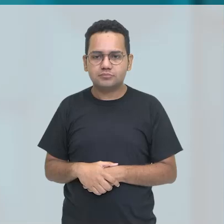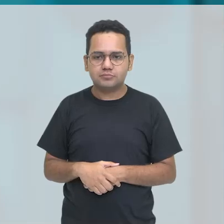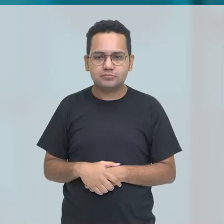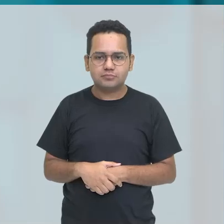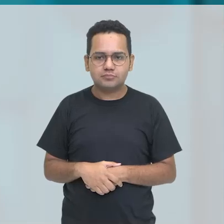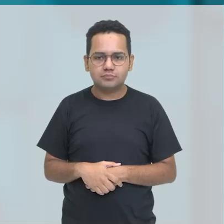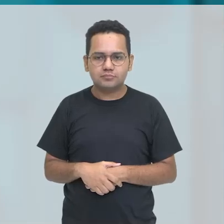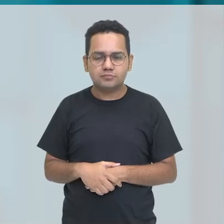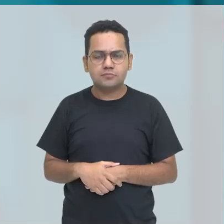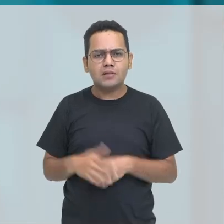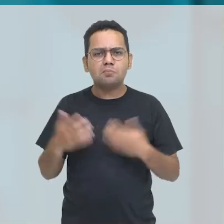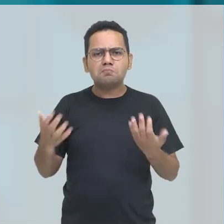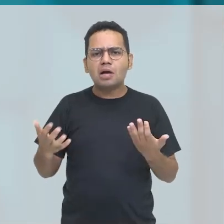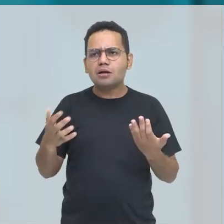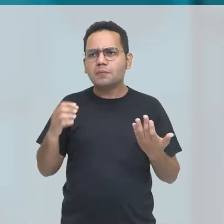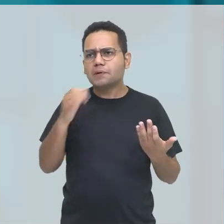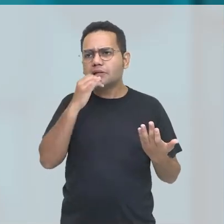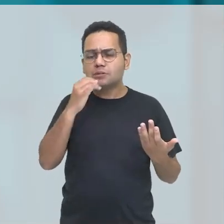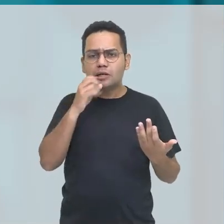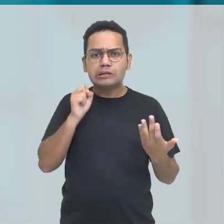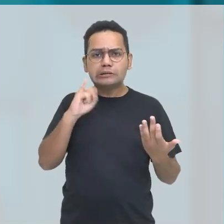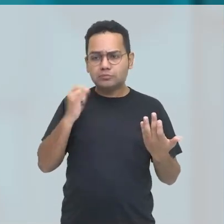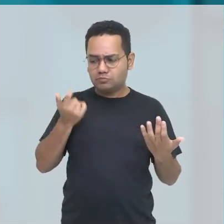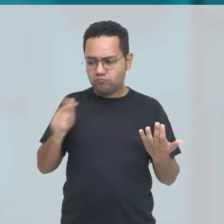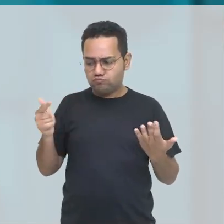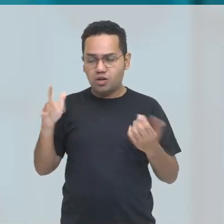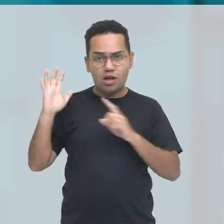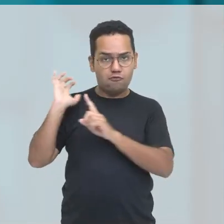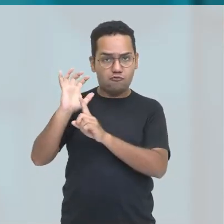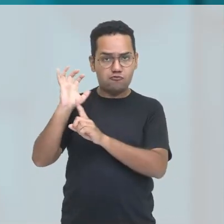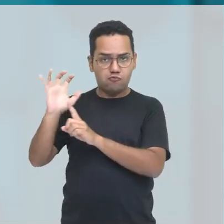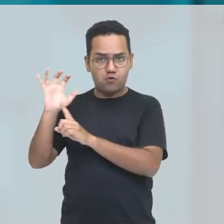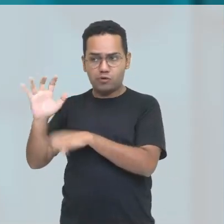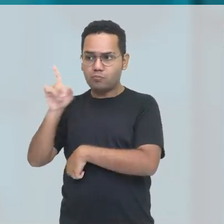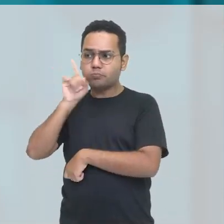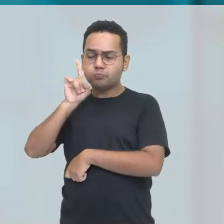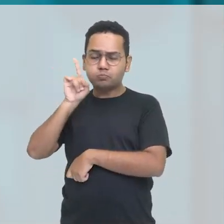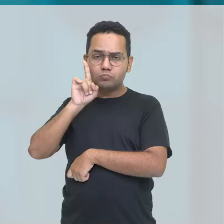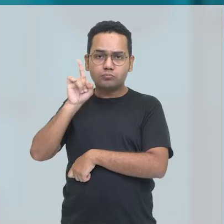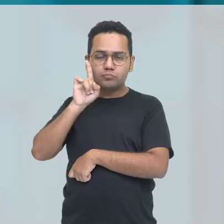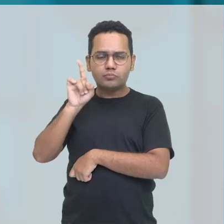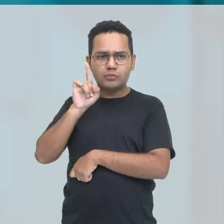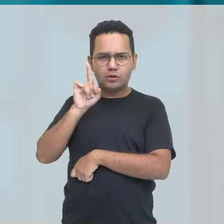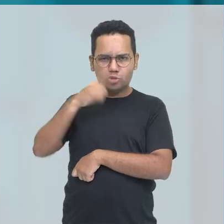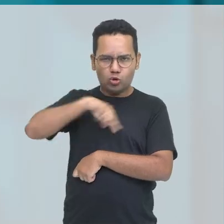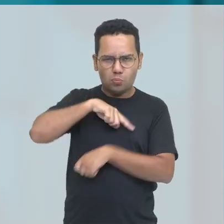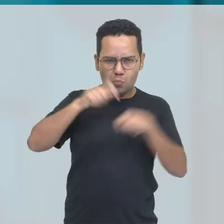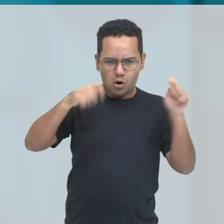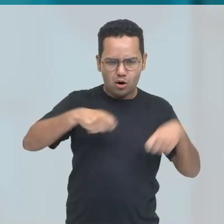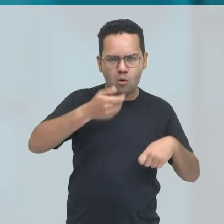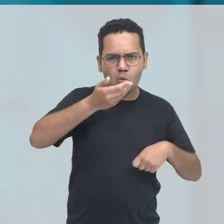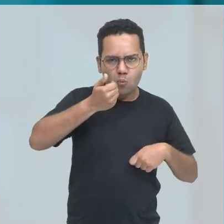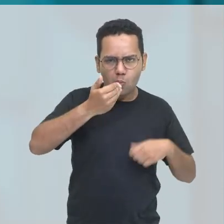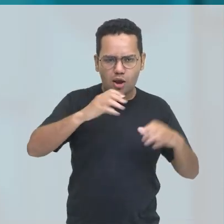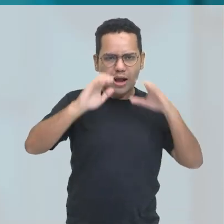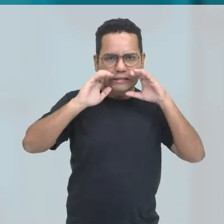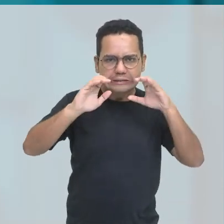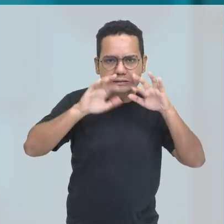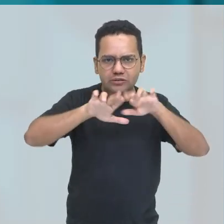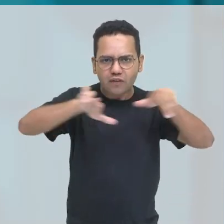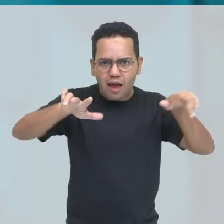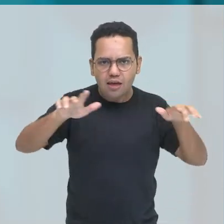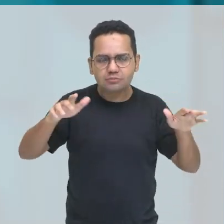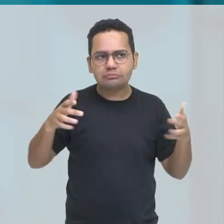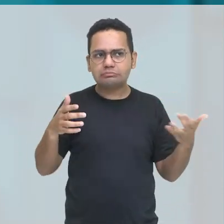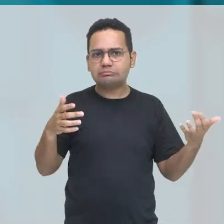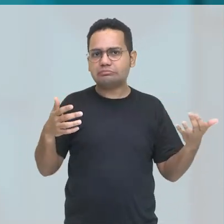comida sem essa influência americana, né, dos países ali do norte. Nós importamos isso já faz parte da nossa